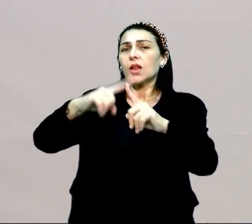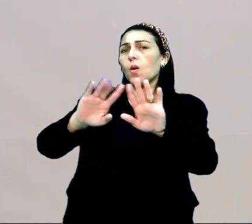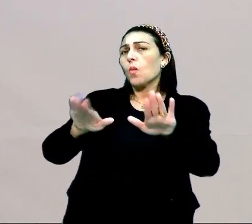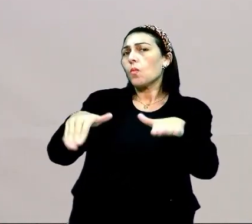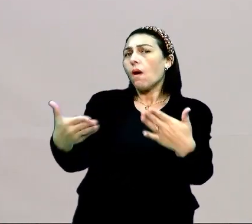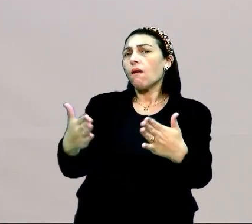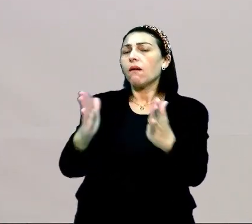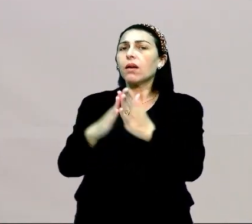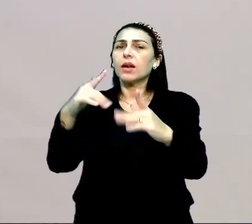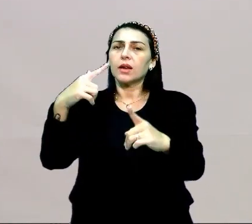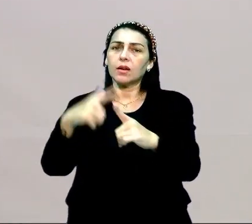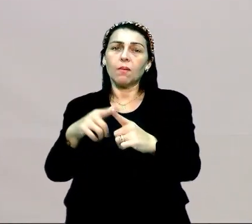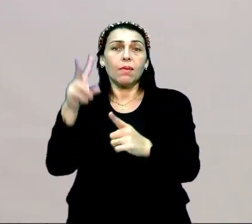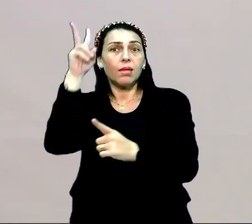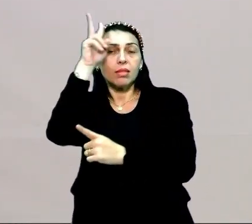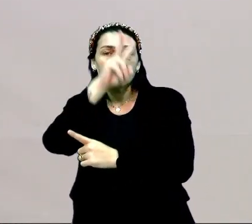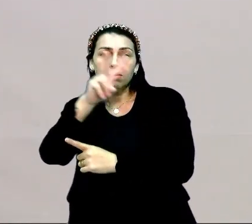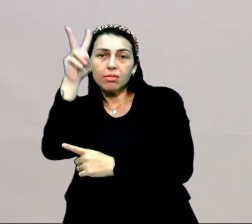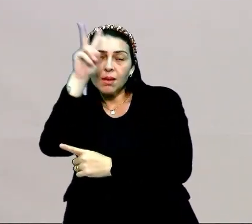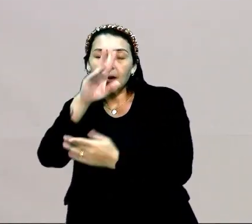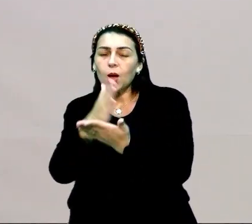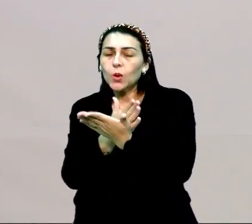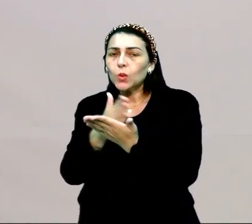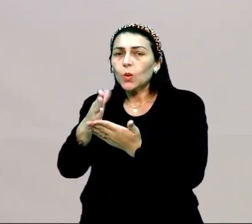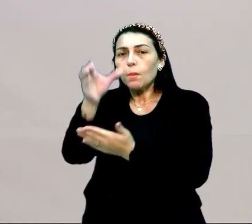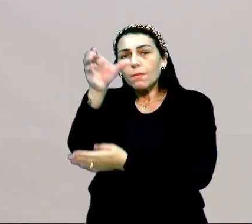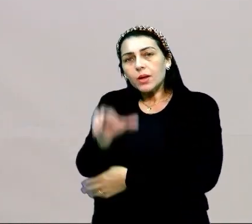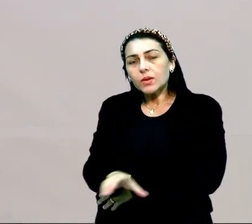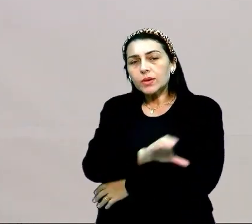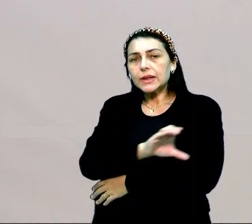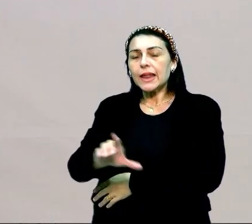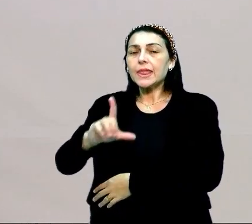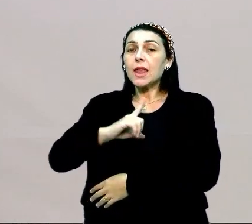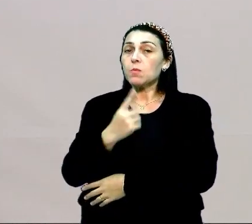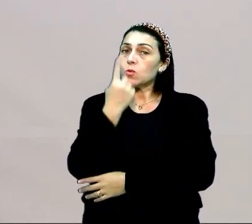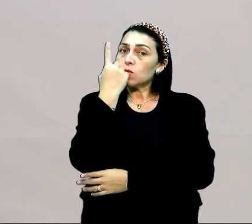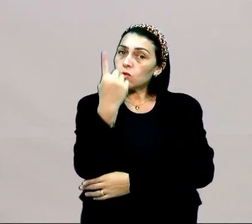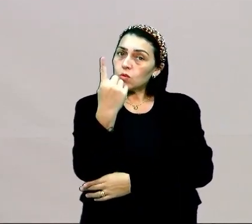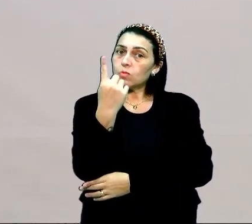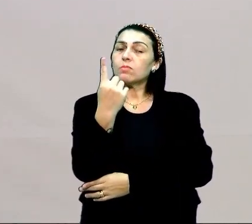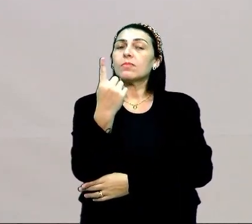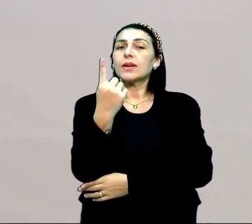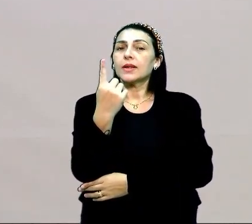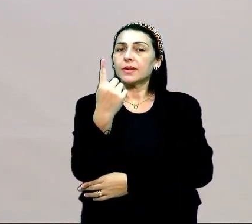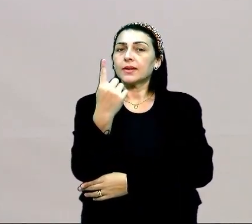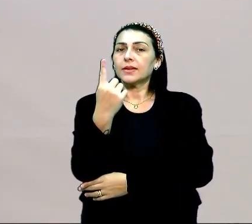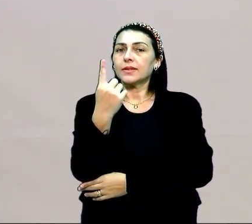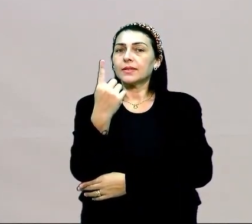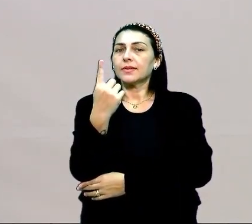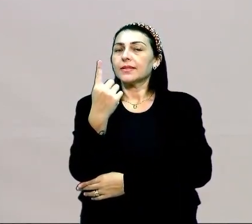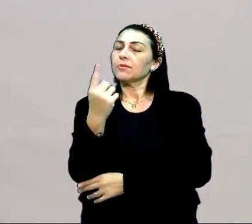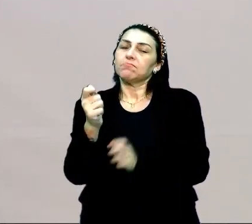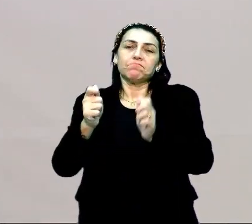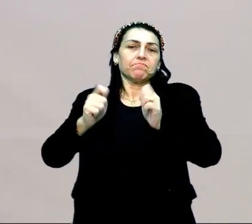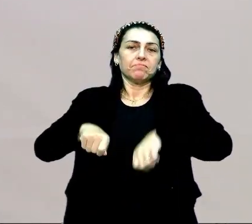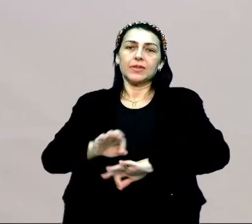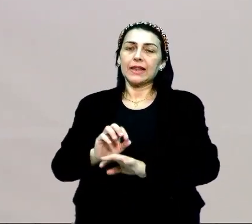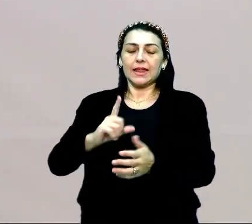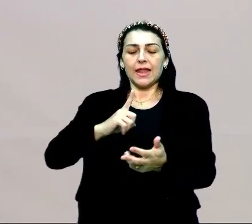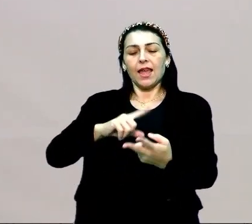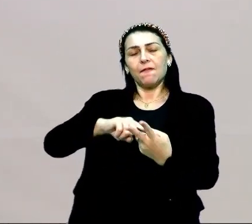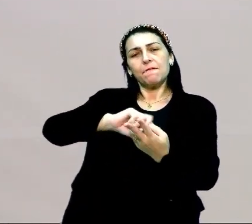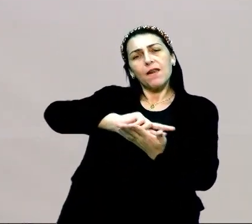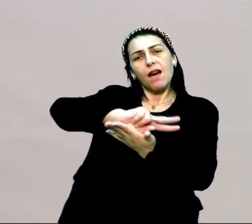igreja? Vamos lembrar que aí no começo do cristianismo nós só temos uma igreja, então ele não jogava com a possibilidade de ter